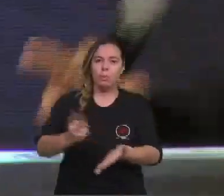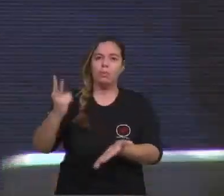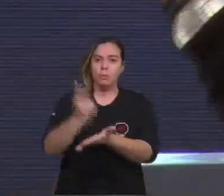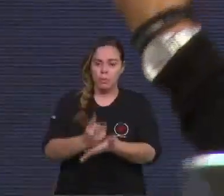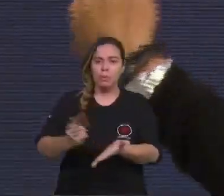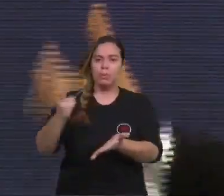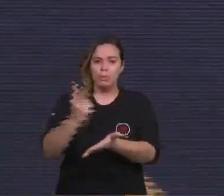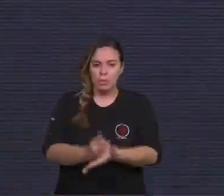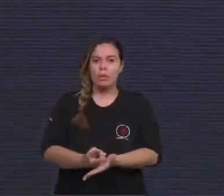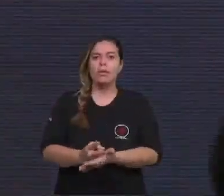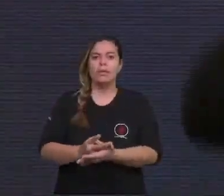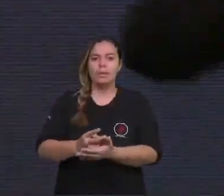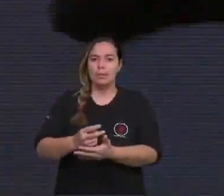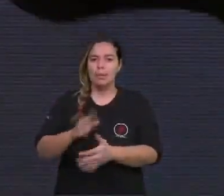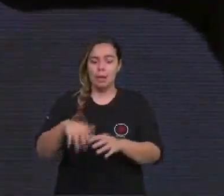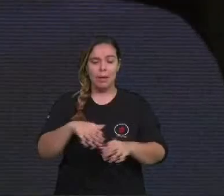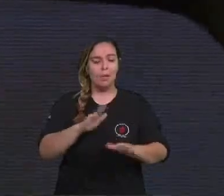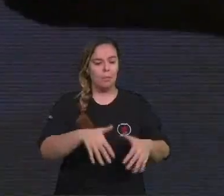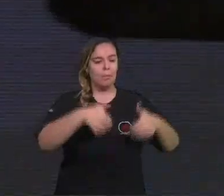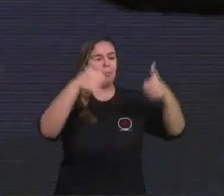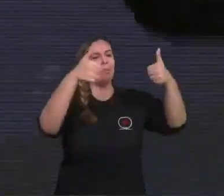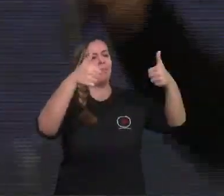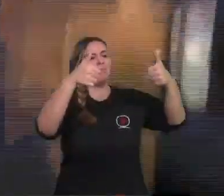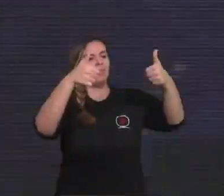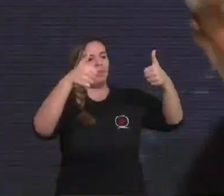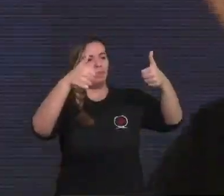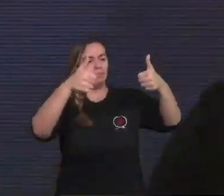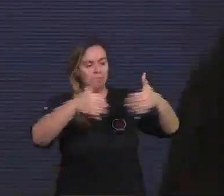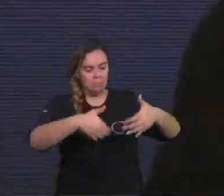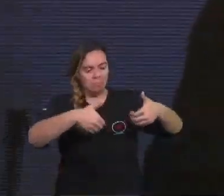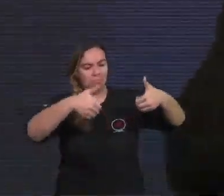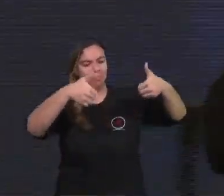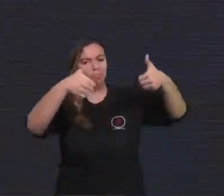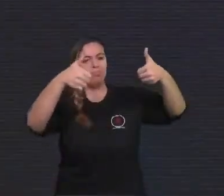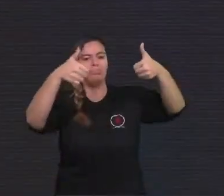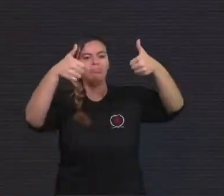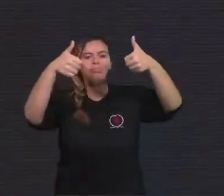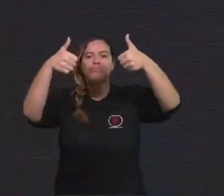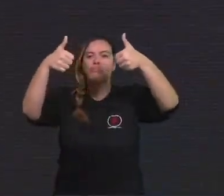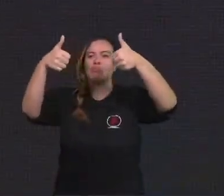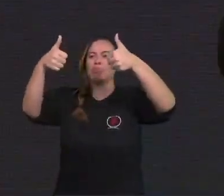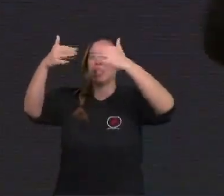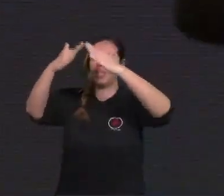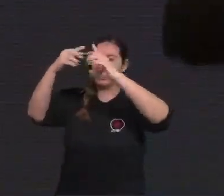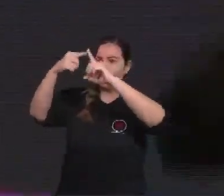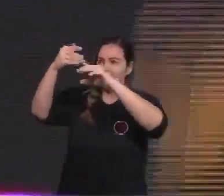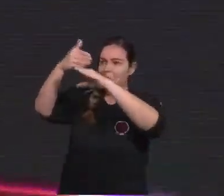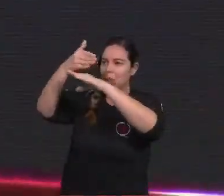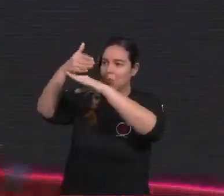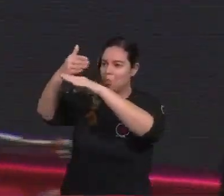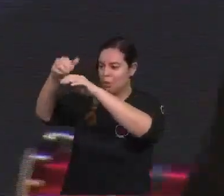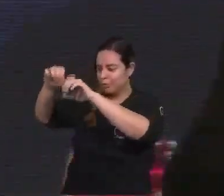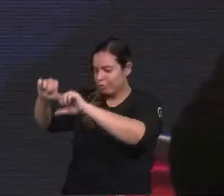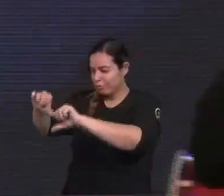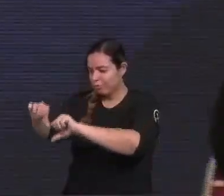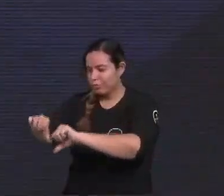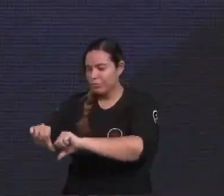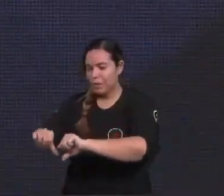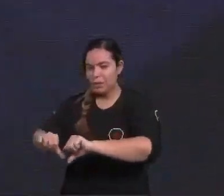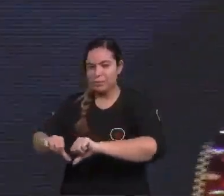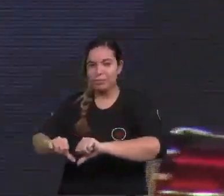Sempre. Vem aqui, melhorou de vida. Melhorou de vida. Está na igreja, sumiu da igreja,